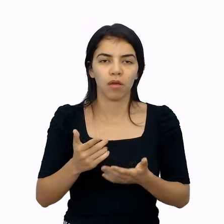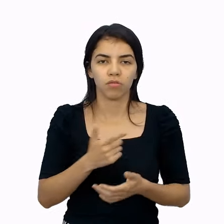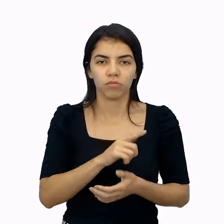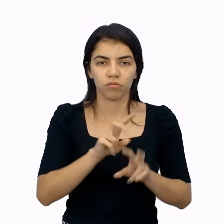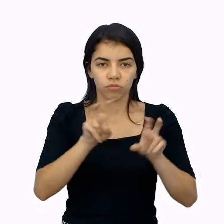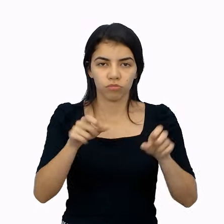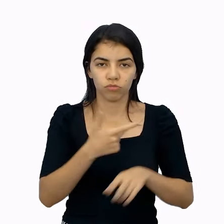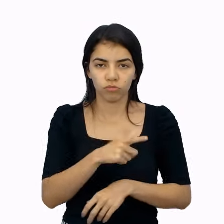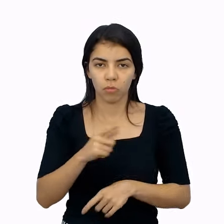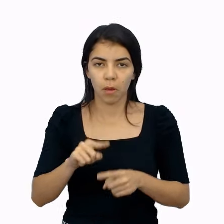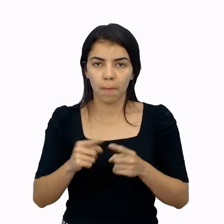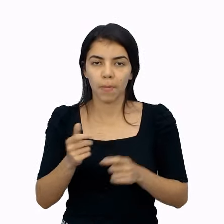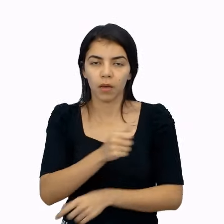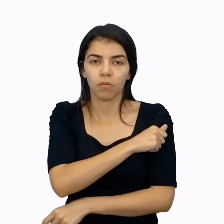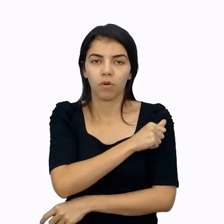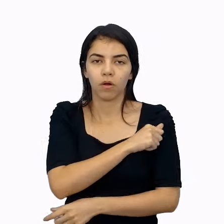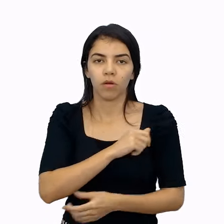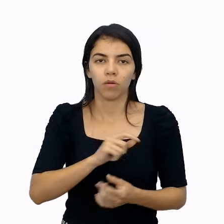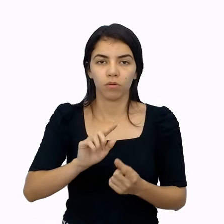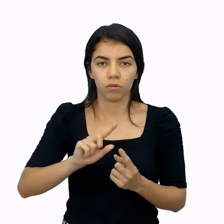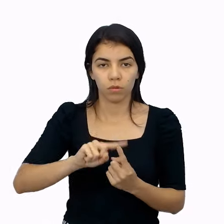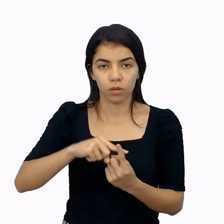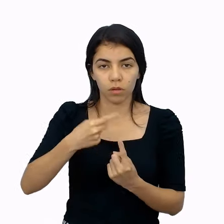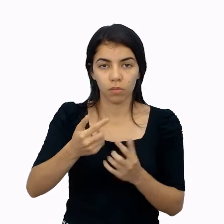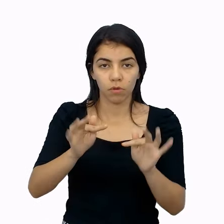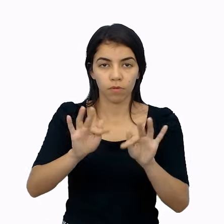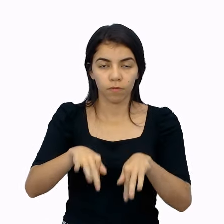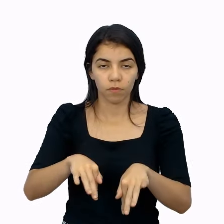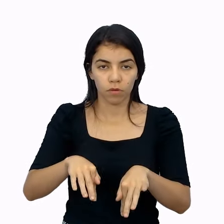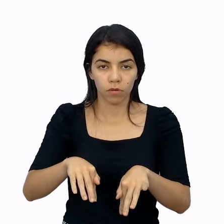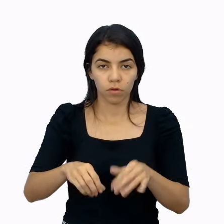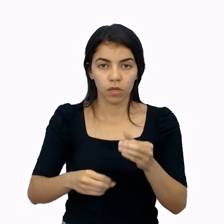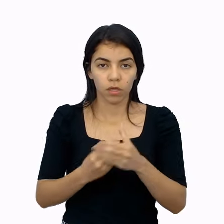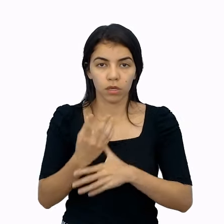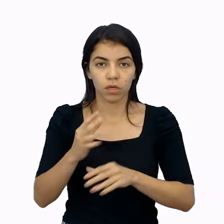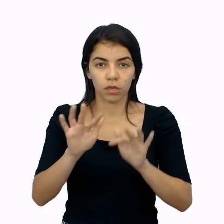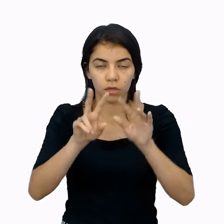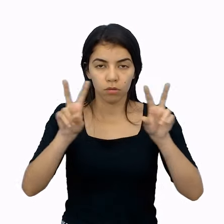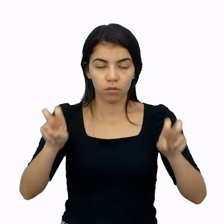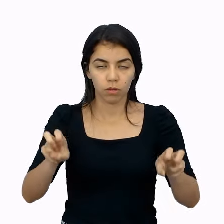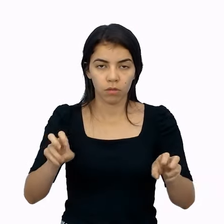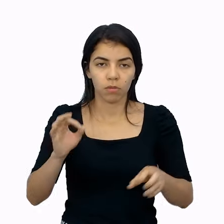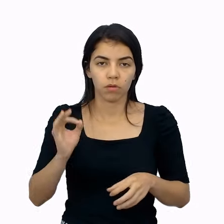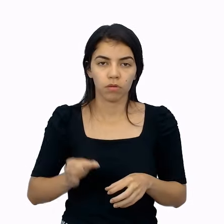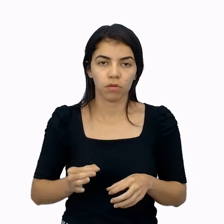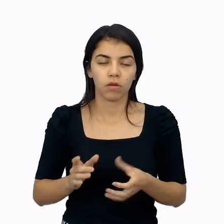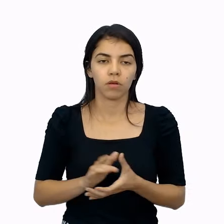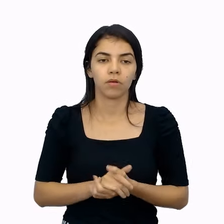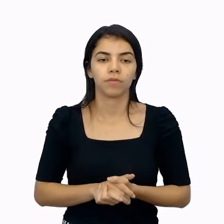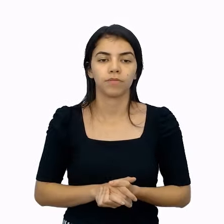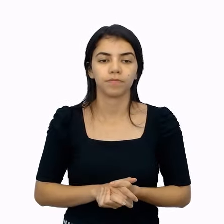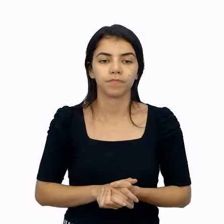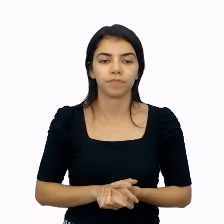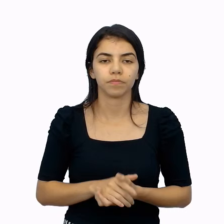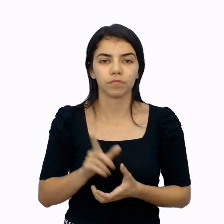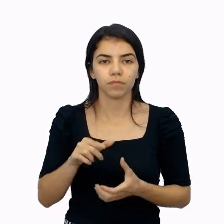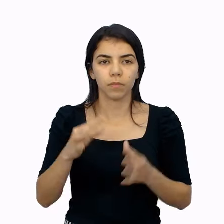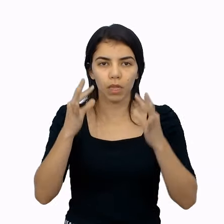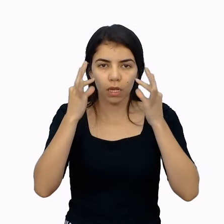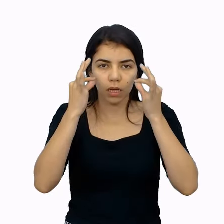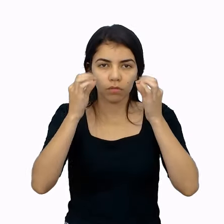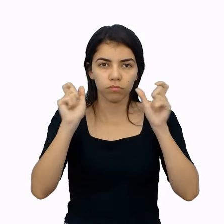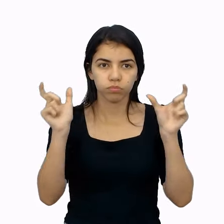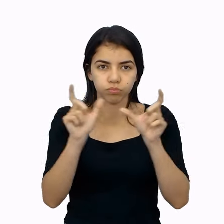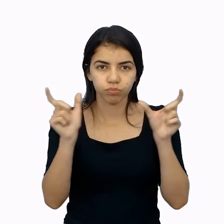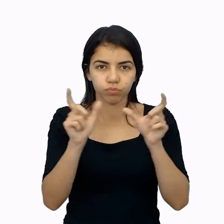os estudantes, ao término da leitura, criem um título também que seja, de certa forma, chamativo,